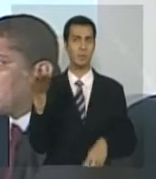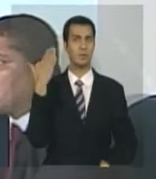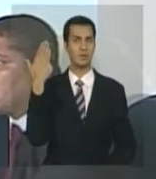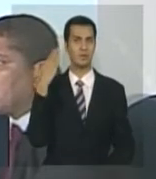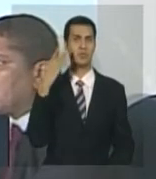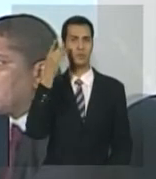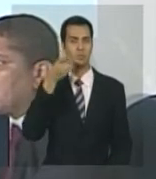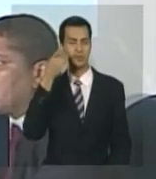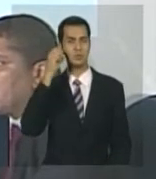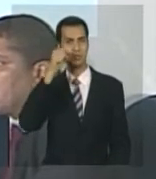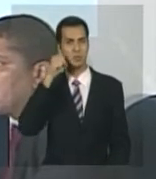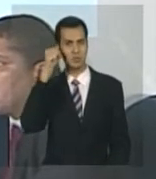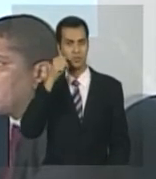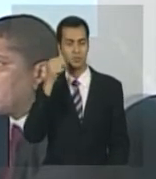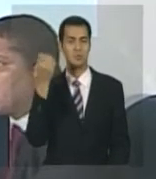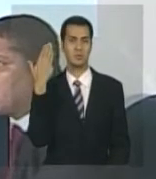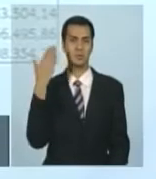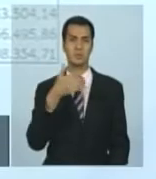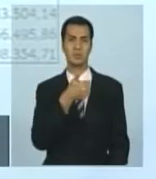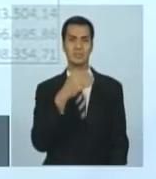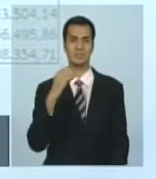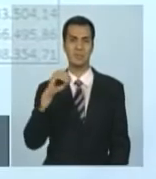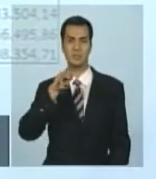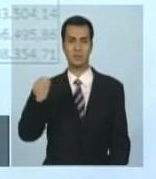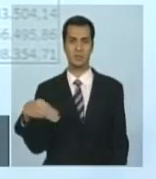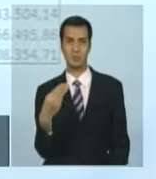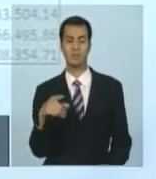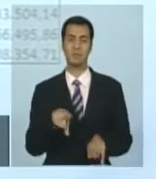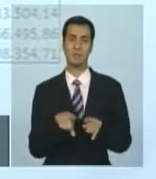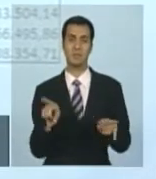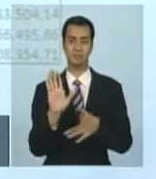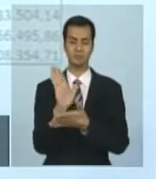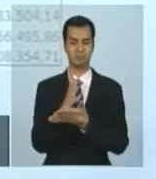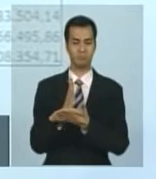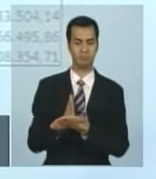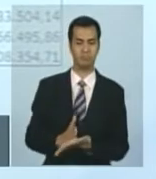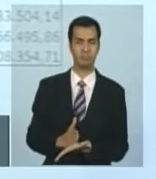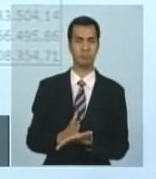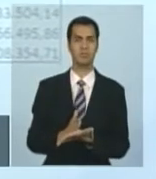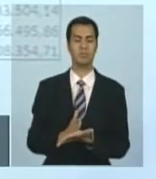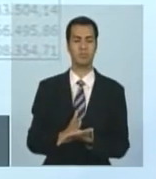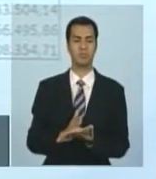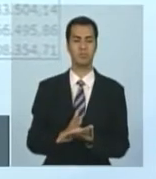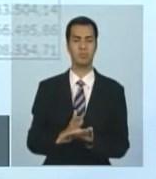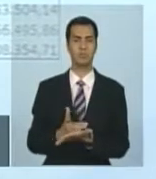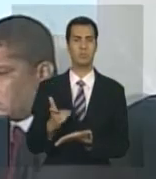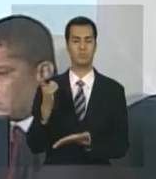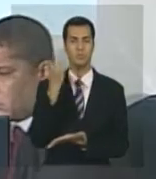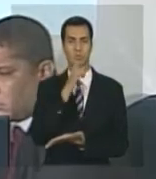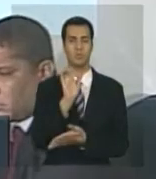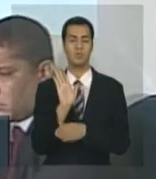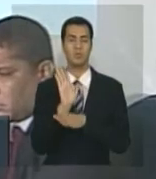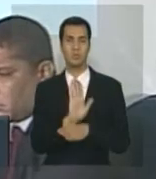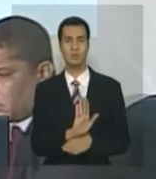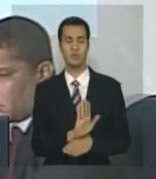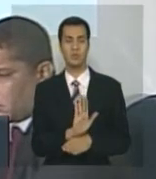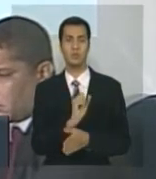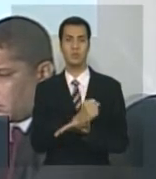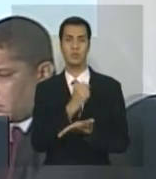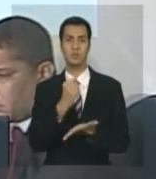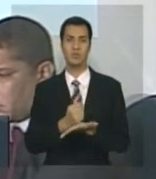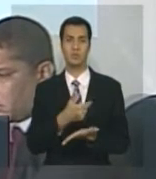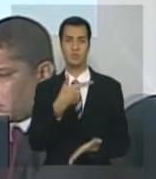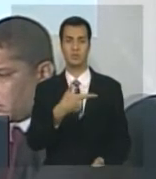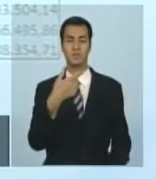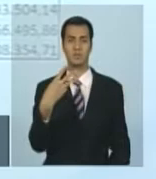100 milhões, foram triadas e se conseguiu o apoio técnico para o empenhamento de